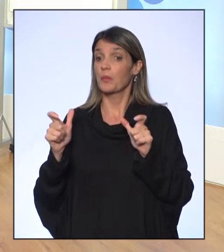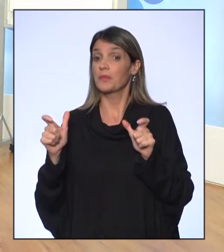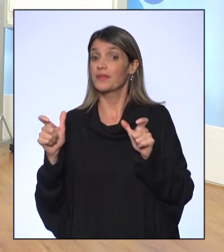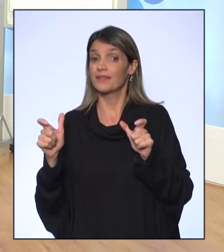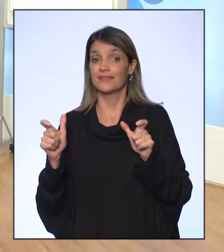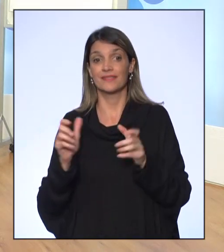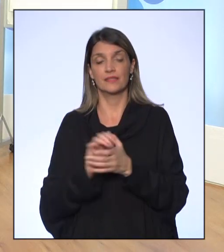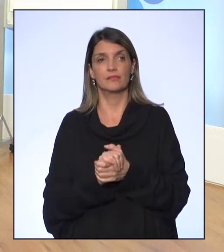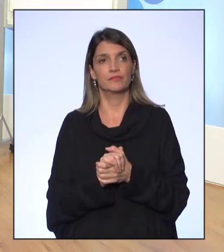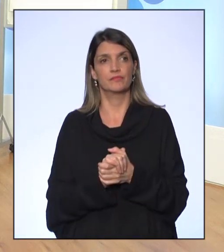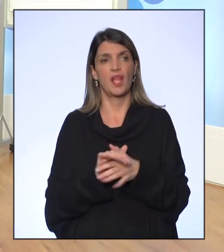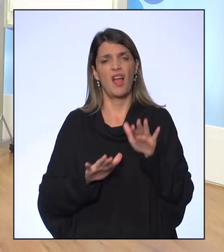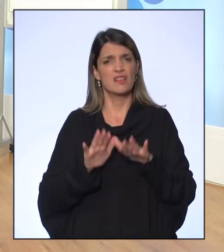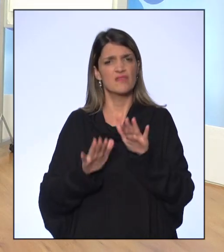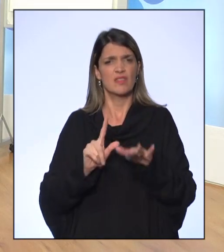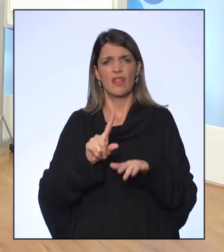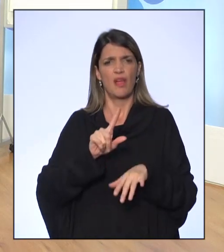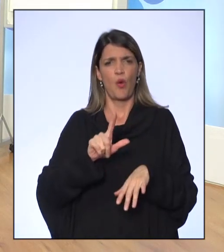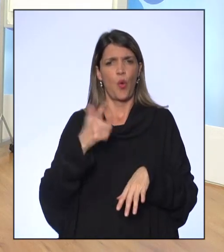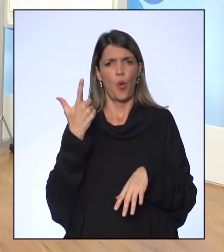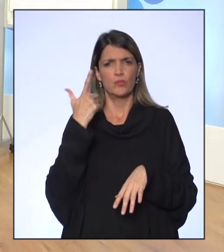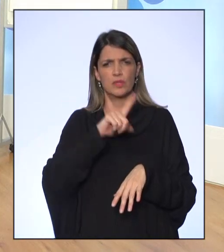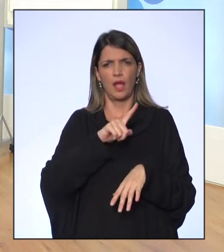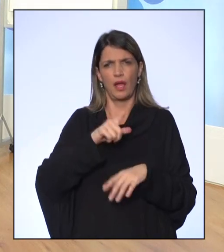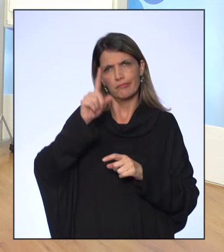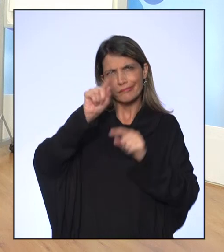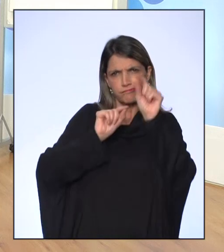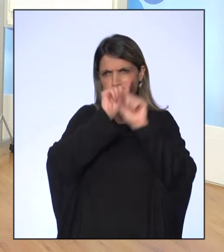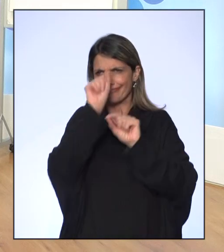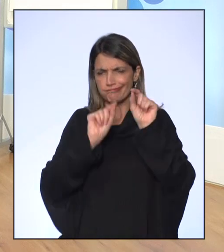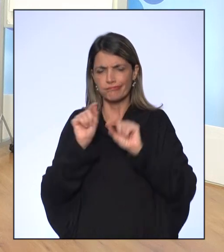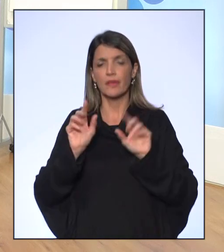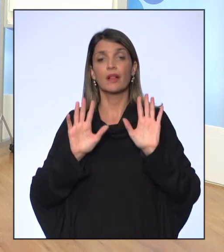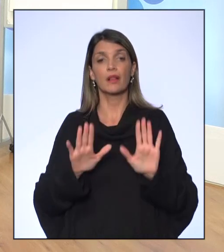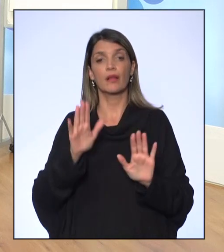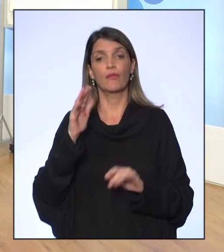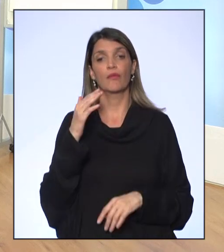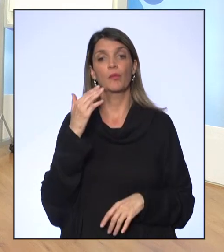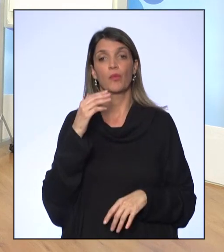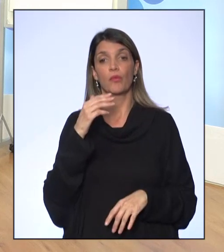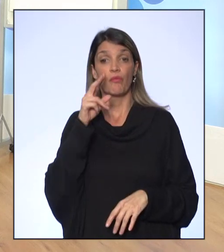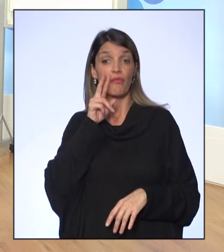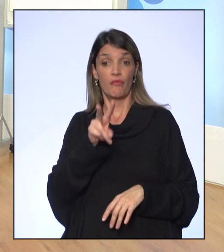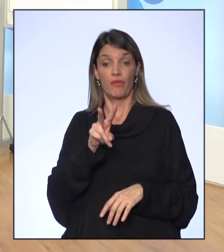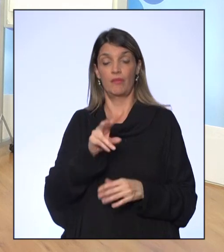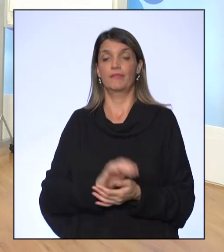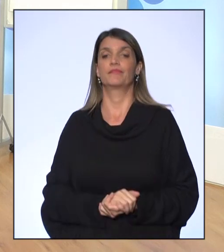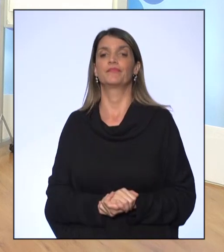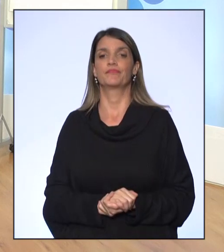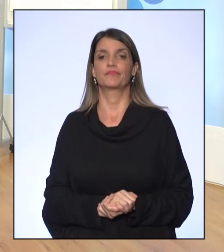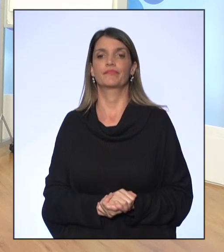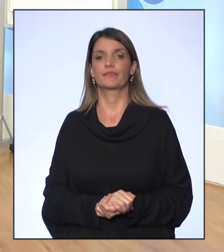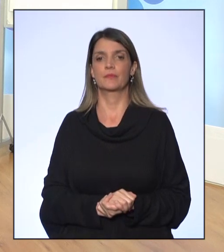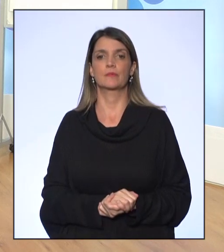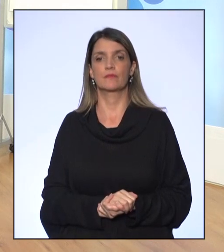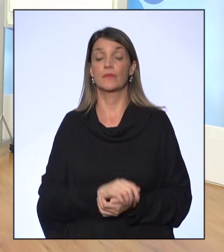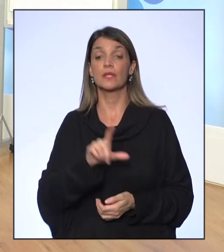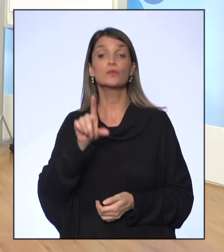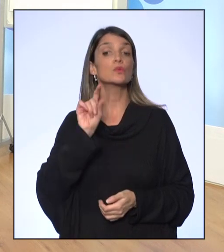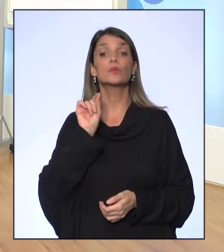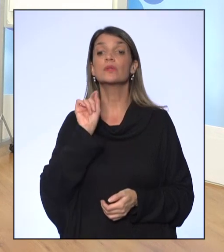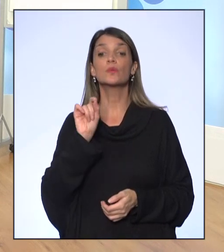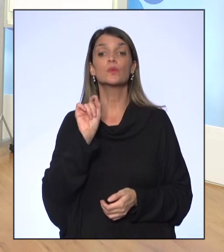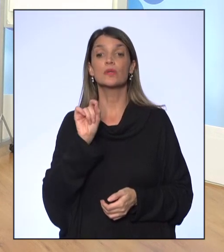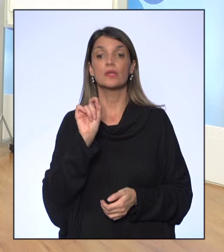todo mundo consegue fazer pelo cálculo mental, né? Essa proporção Nem todos, assim. isso mesmo. Vamos atender a todos, então. Então, vamos primeiro definir, como você tinha